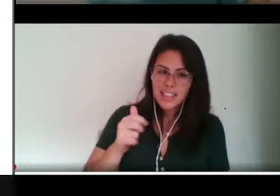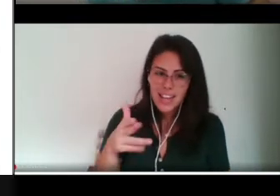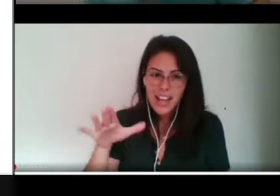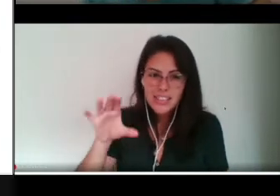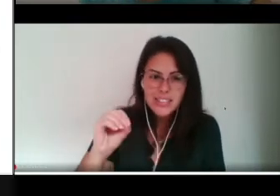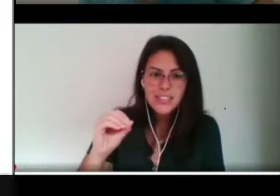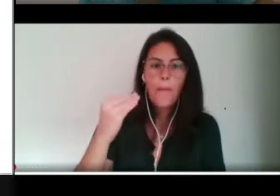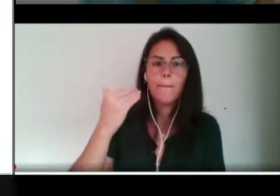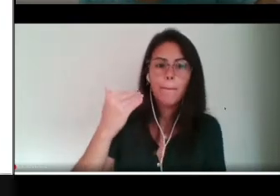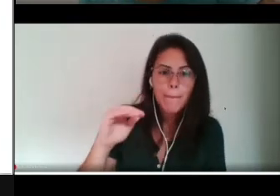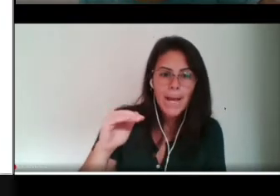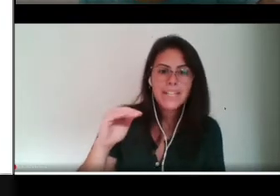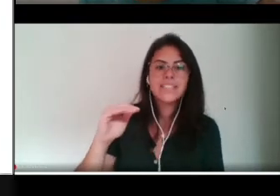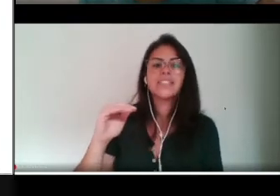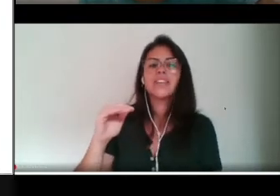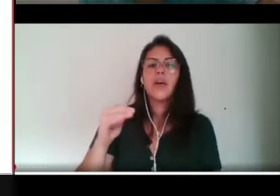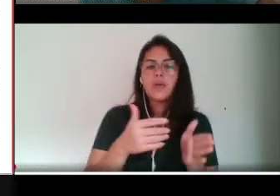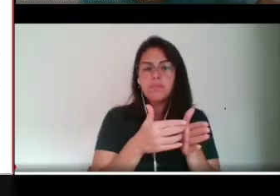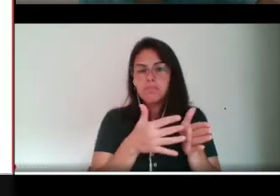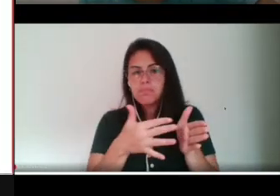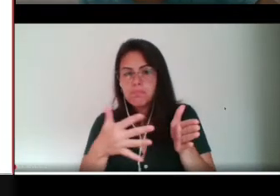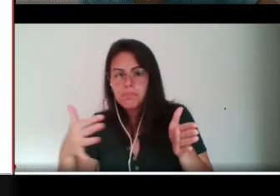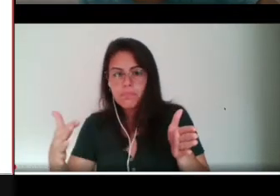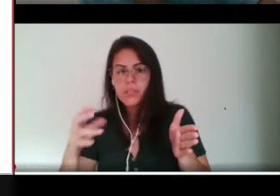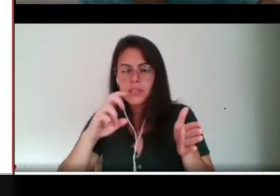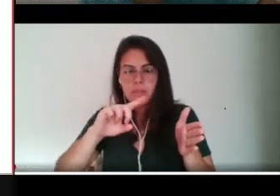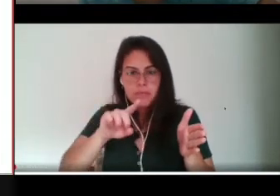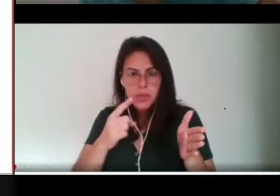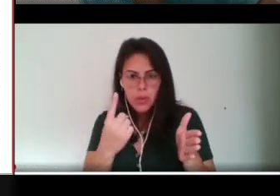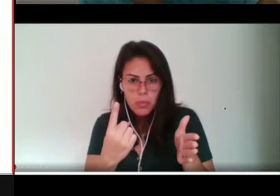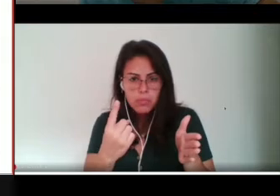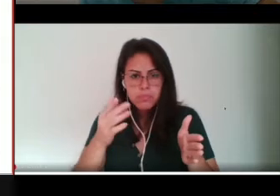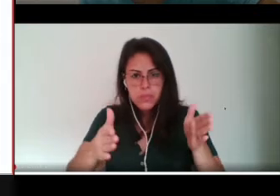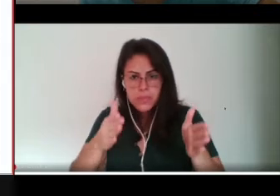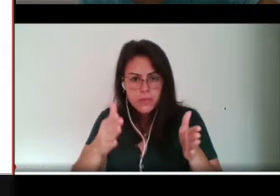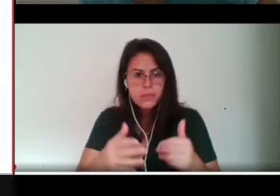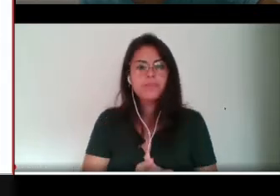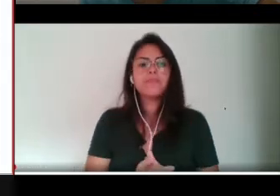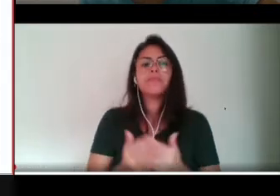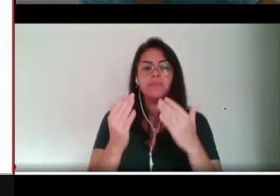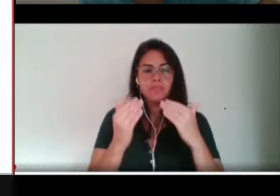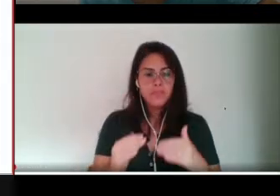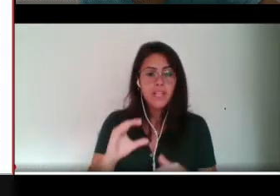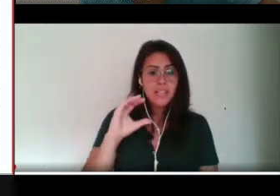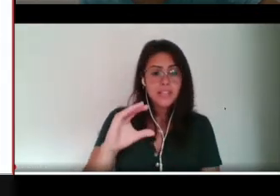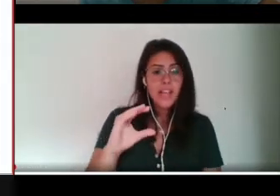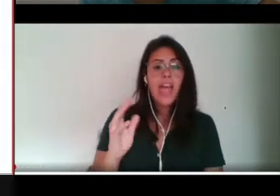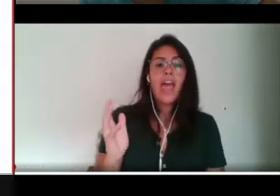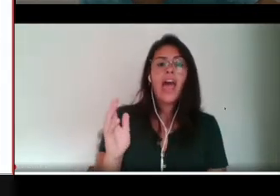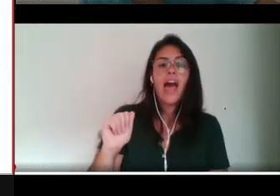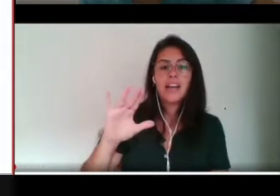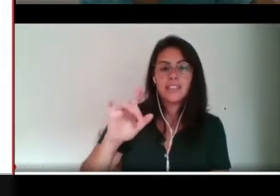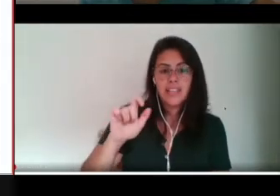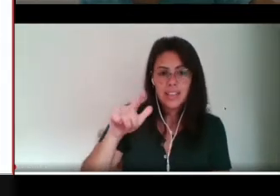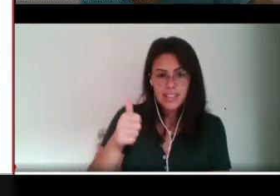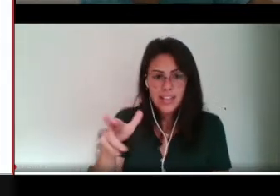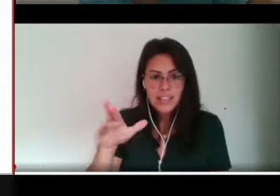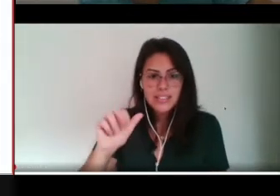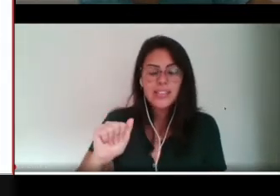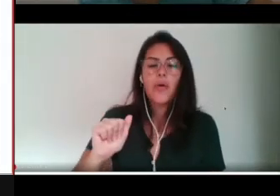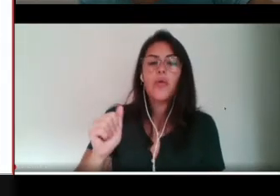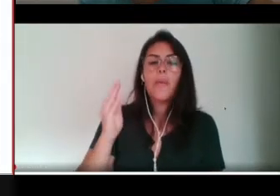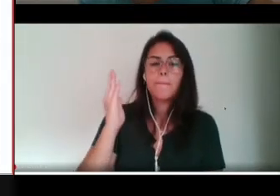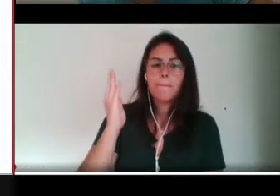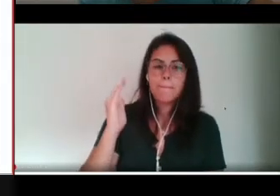como esse? Para eu fazer um exercício como esse, eu tenho que lembrar dessas equações aqui de cinemática, que são